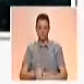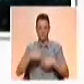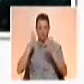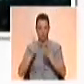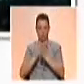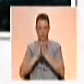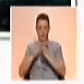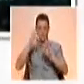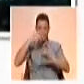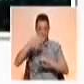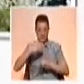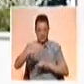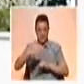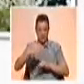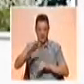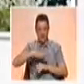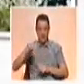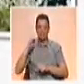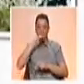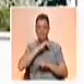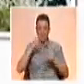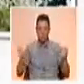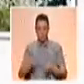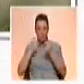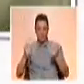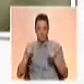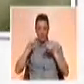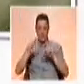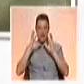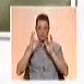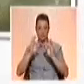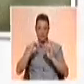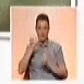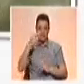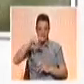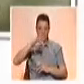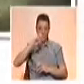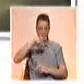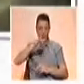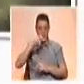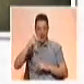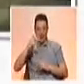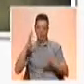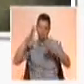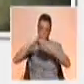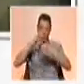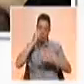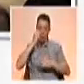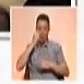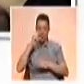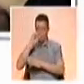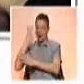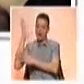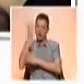Todos os fins de semana, a Parques de Sintra promove a exibição do documentário A Sinfonia, um filme sobre a relação do homem com a natureza que